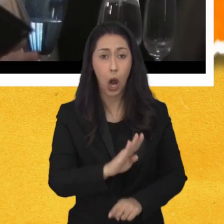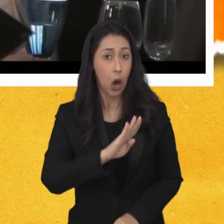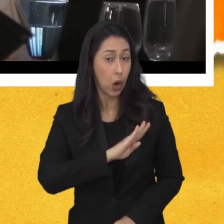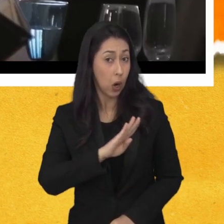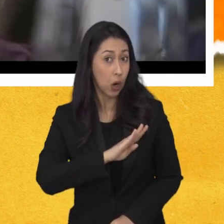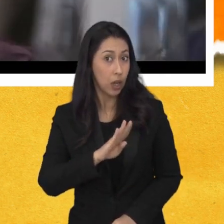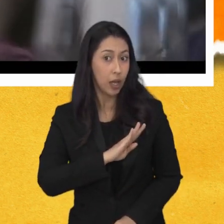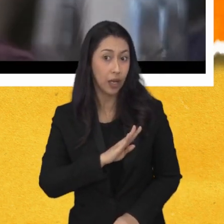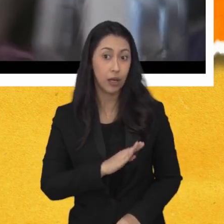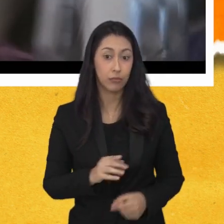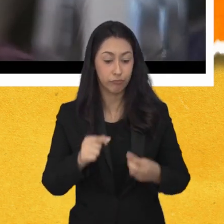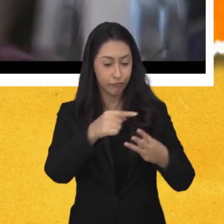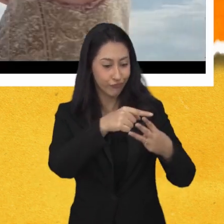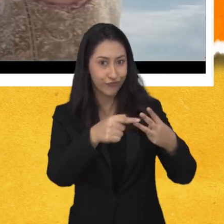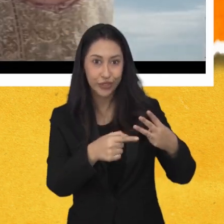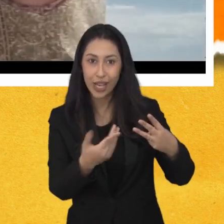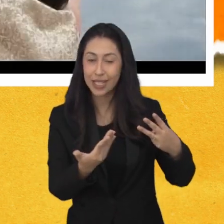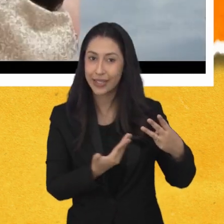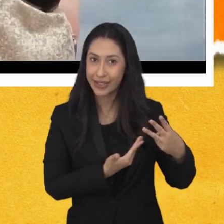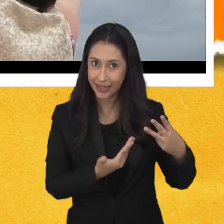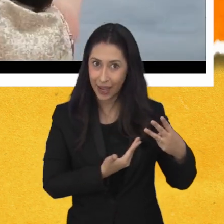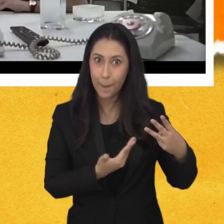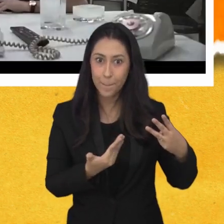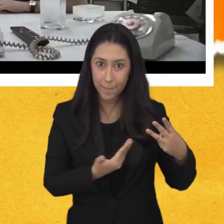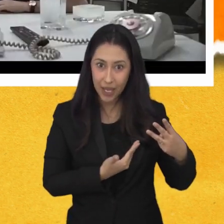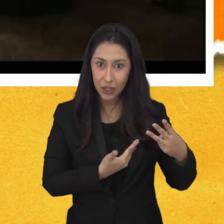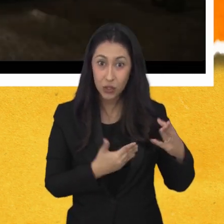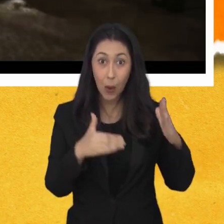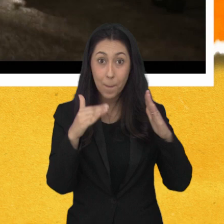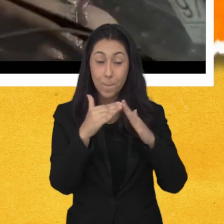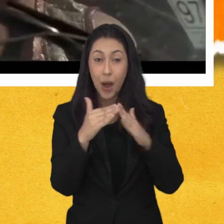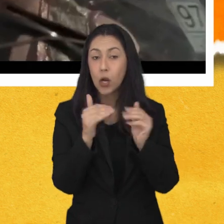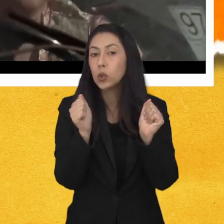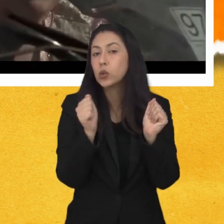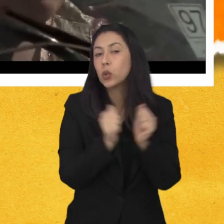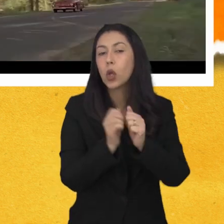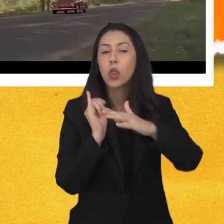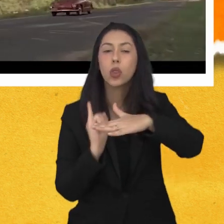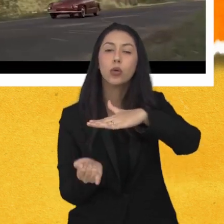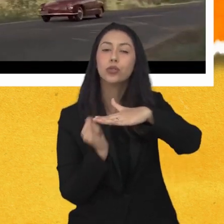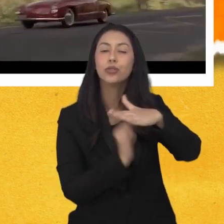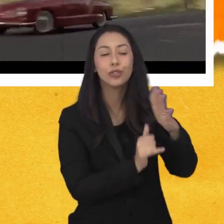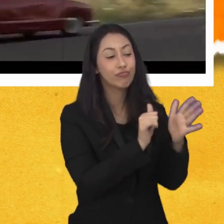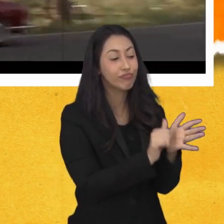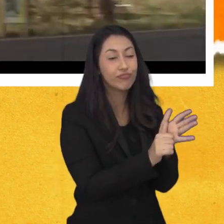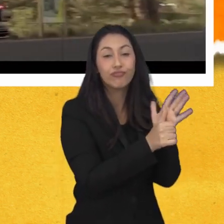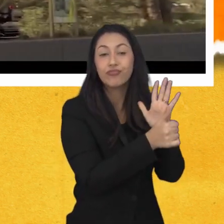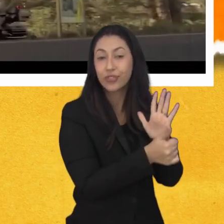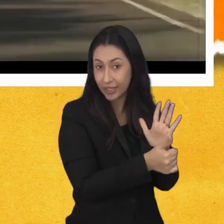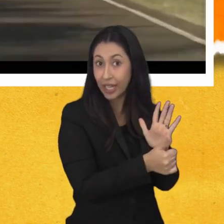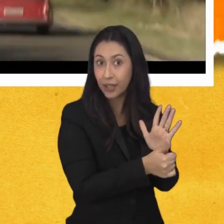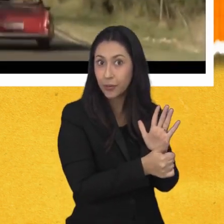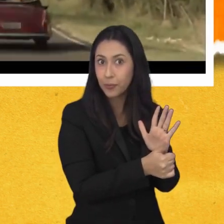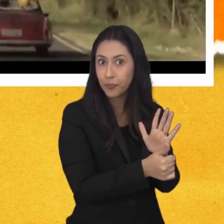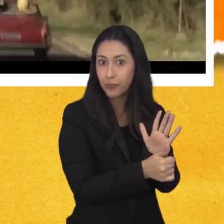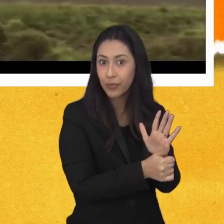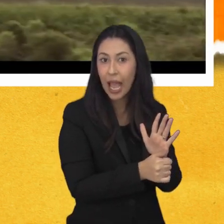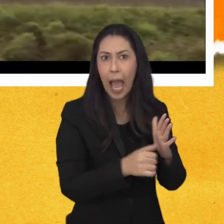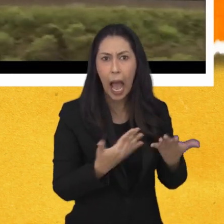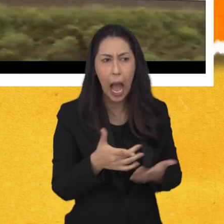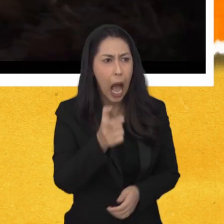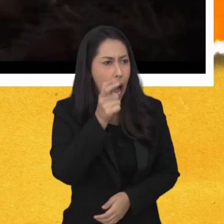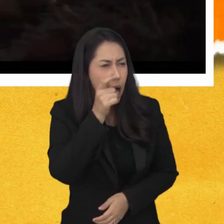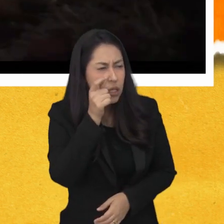longa conta a história dos amigos Stallone, Aninha e Márcio. Eles moram juntos em um instituto para portadores da síndrome de